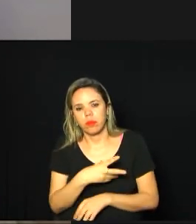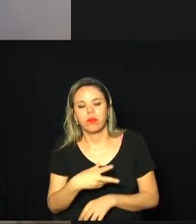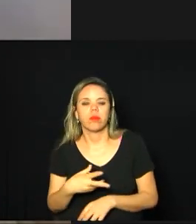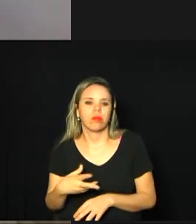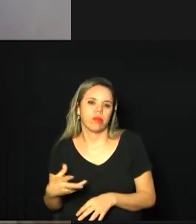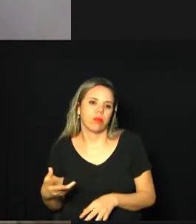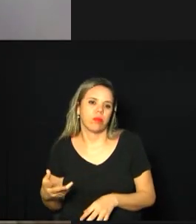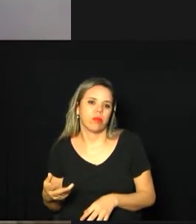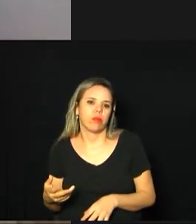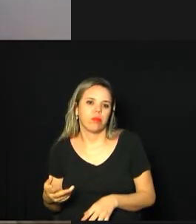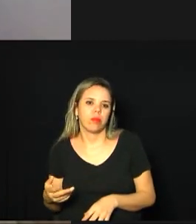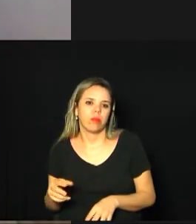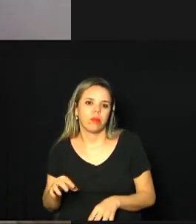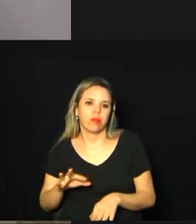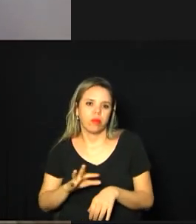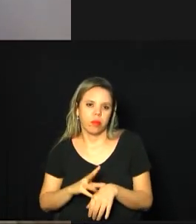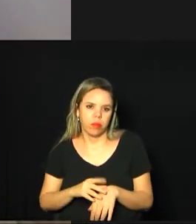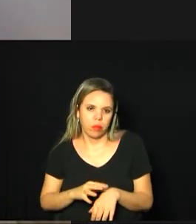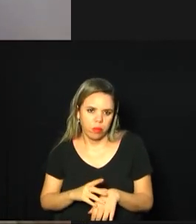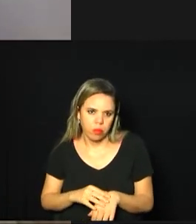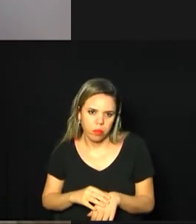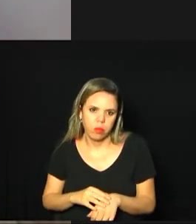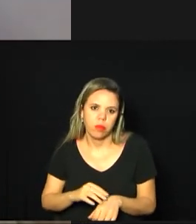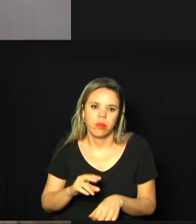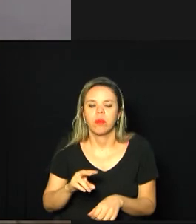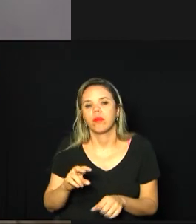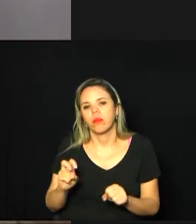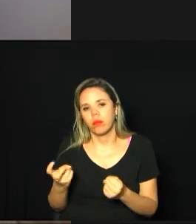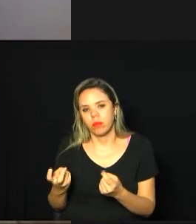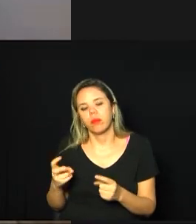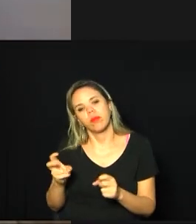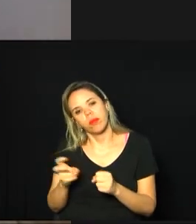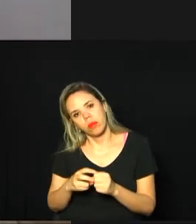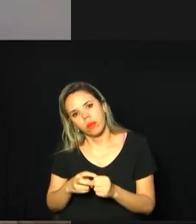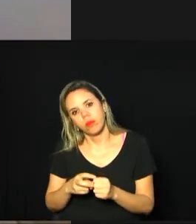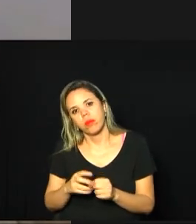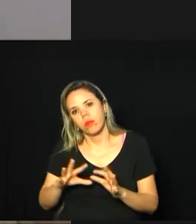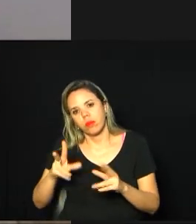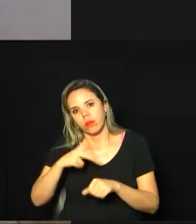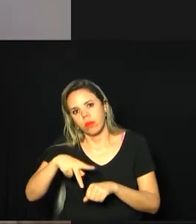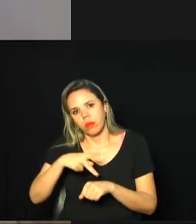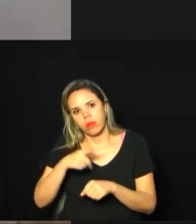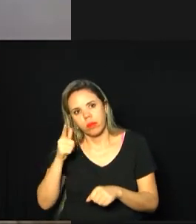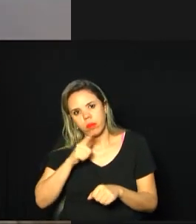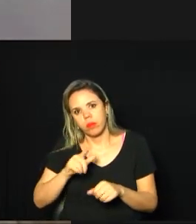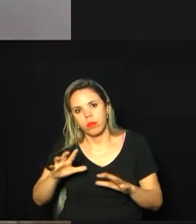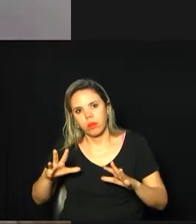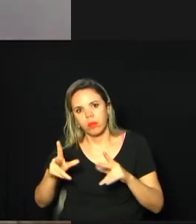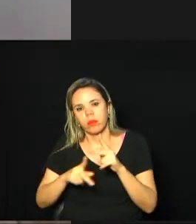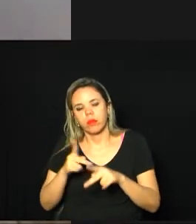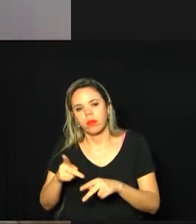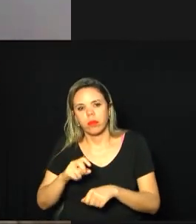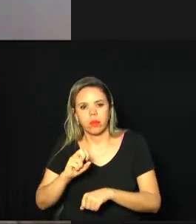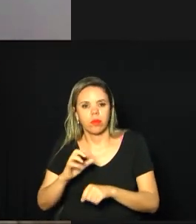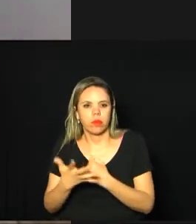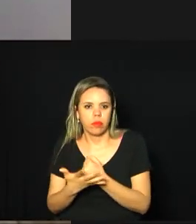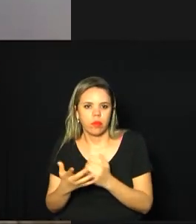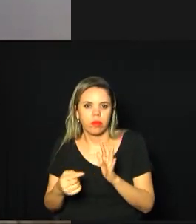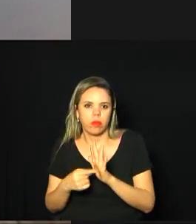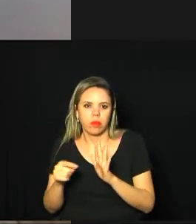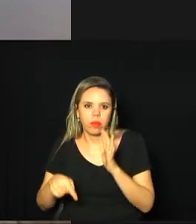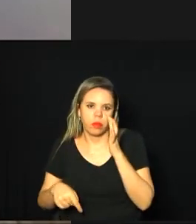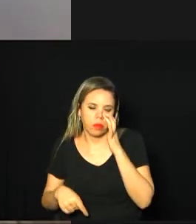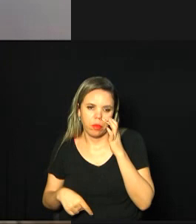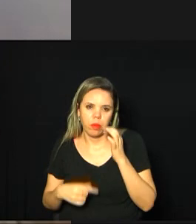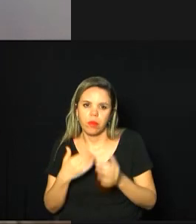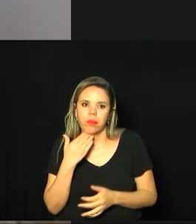variantes que todos os países consigam uma vacinação em massa, né? O que a Covid-19 nos mostrou é